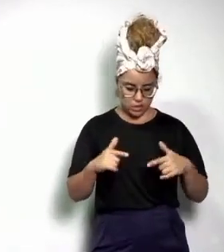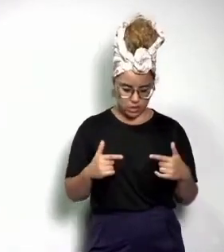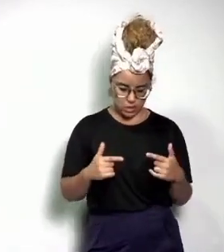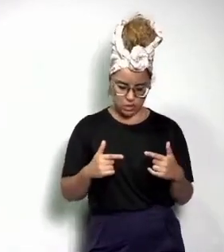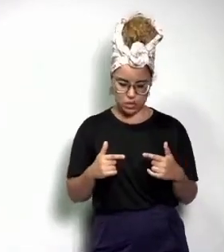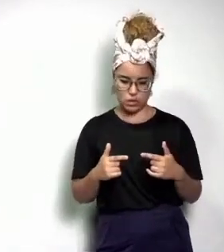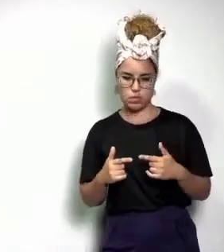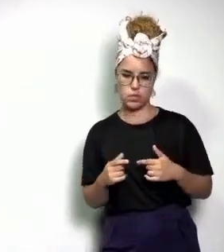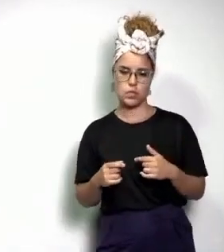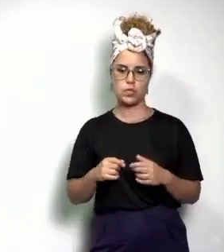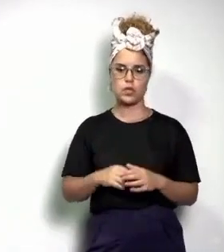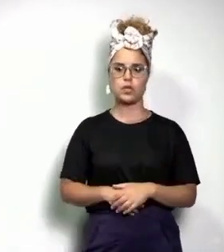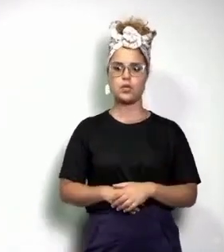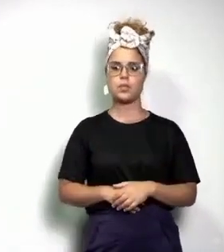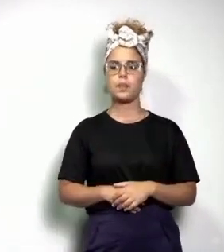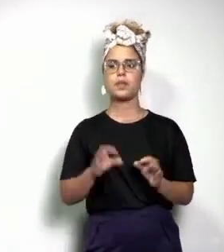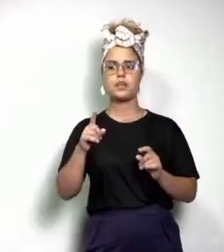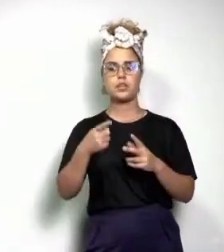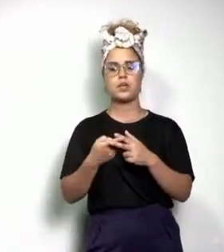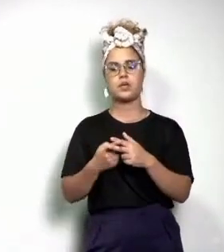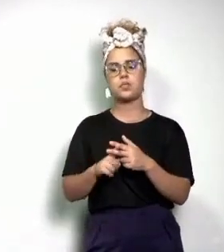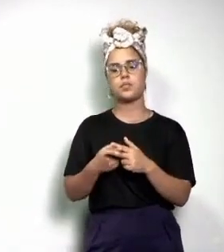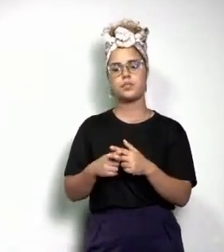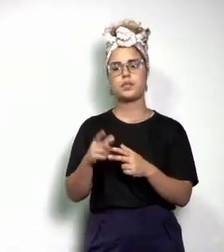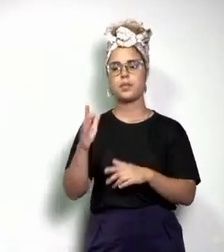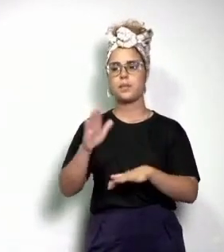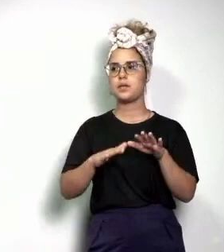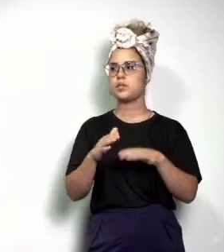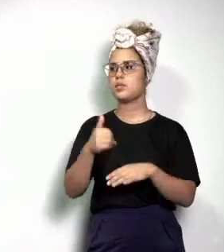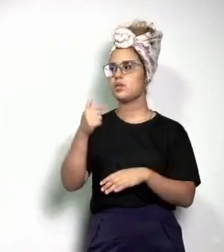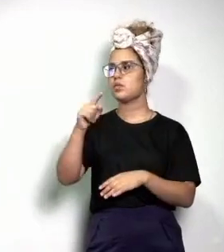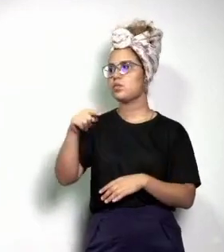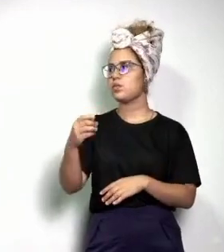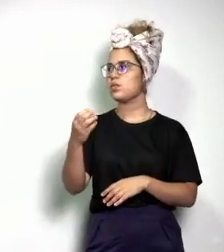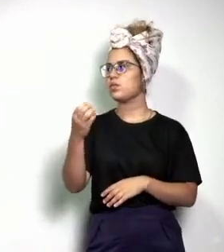aí a gente vai desmontar aqui, vai montar, provavelmente vai levar 1 hora e pouquinho mesmo.